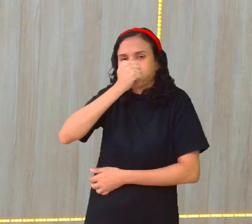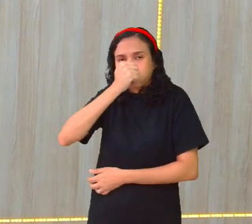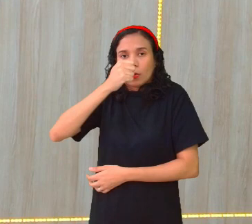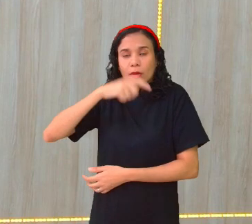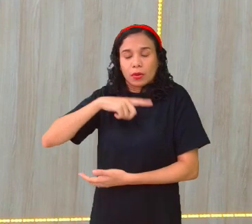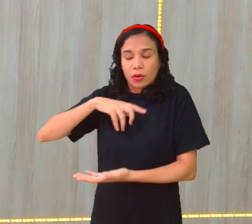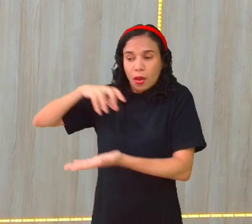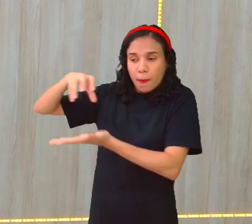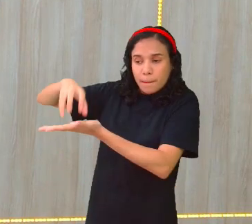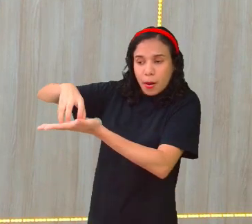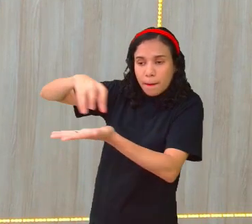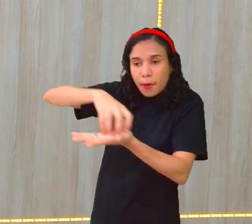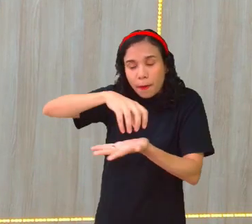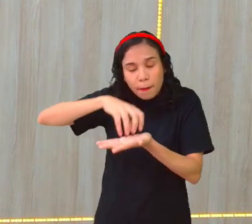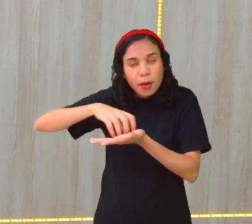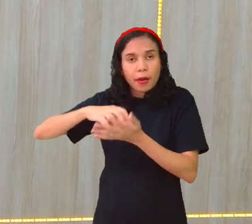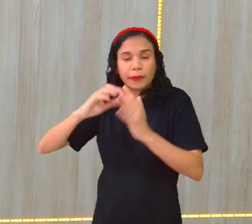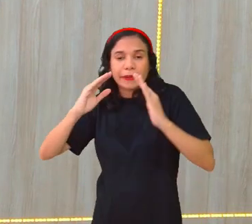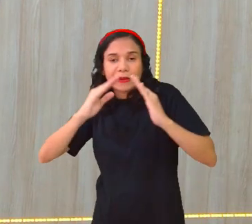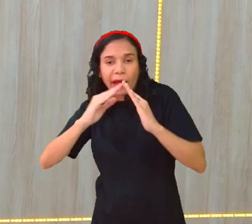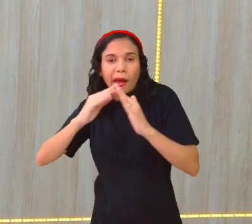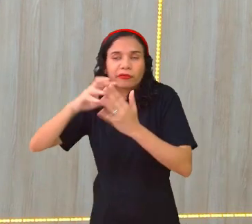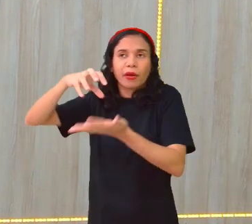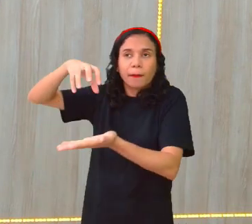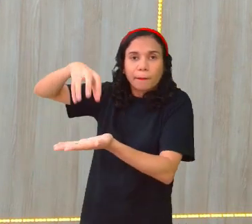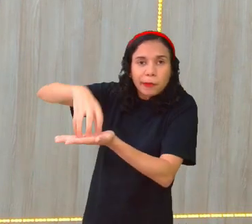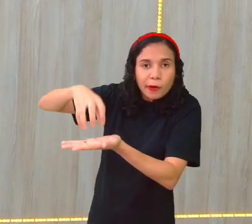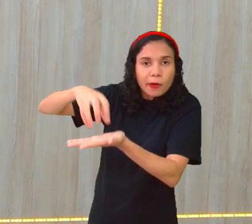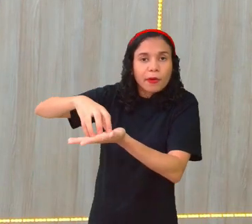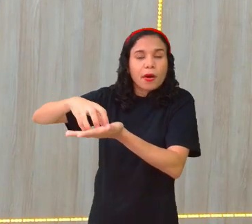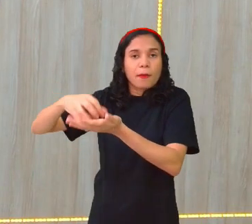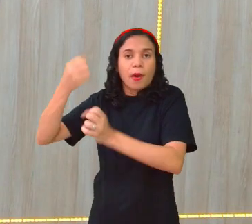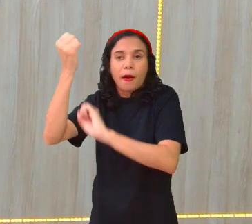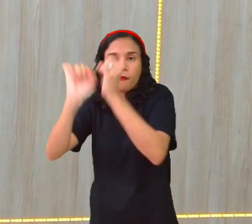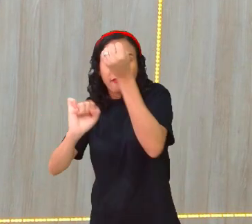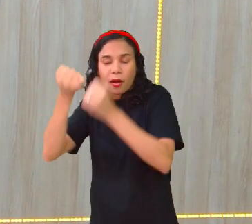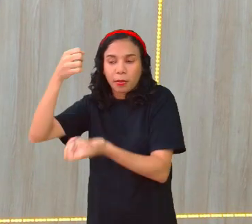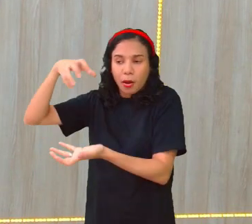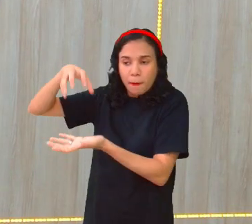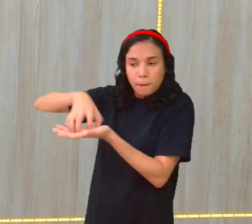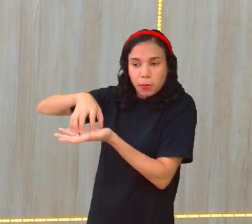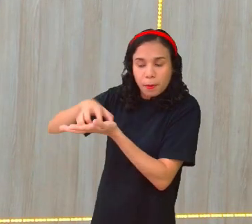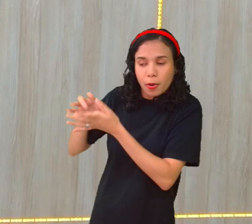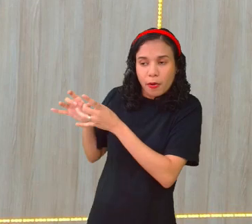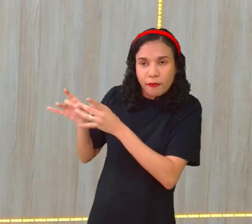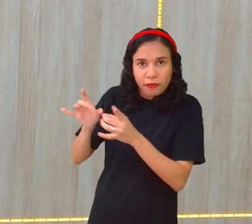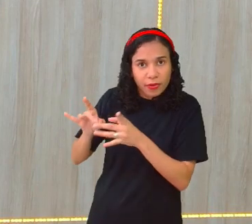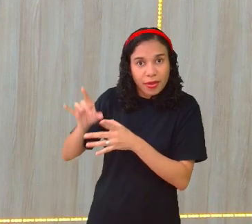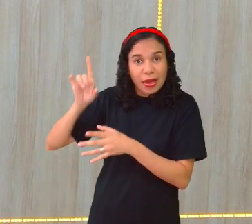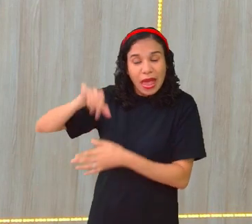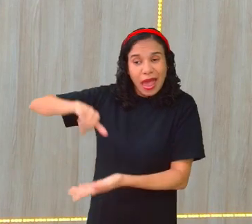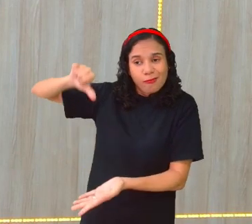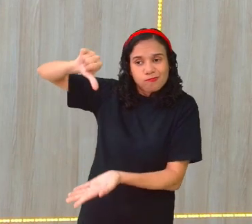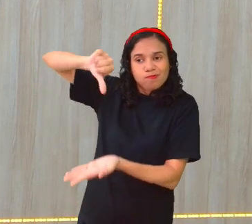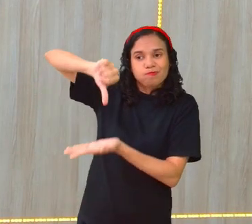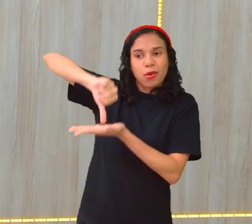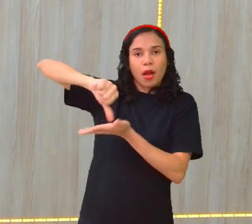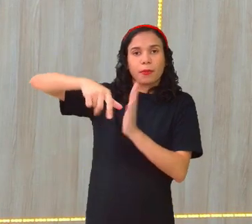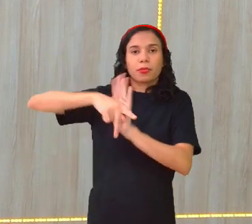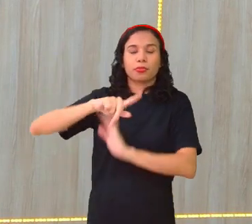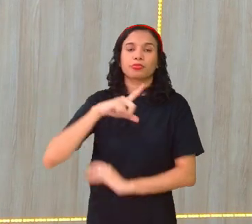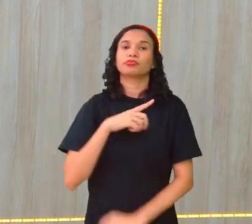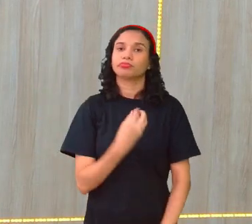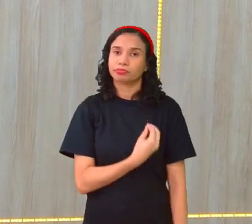zonas residenciais, comerciais e industriais. É a sede do município. Então, o centro urbano,